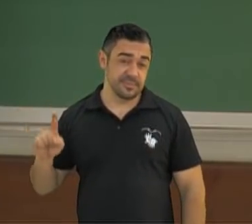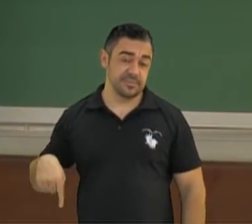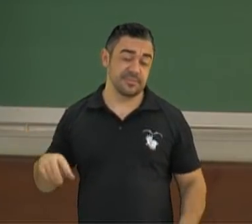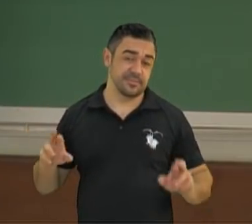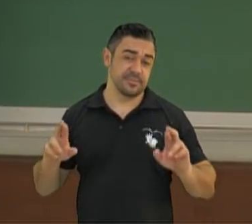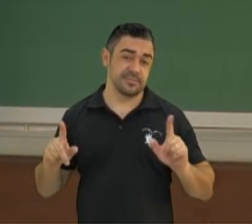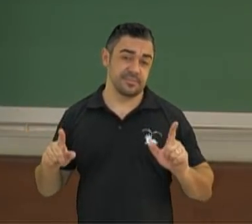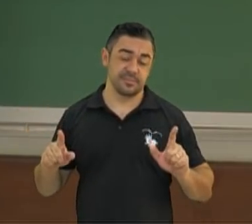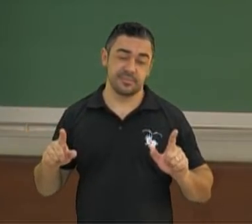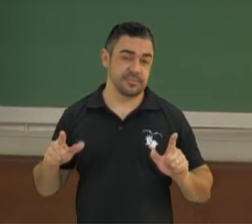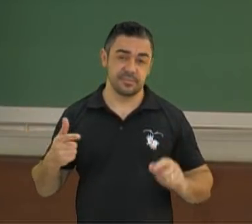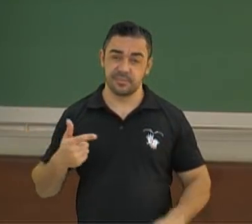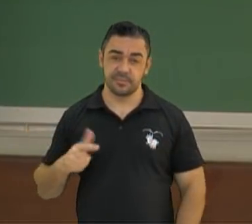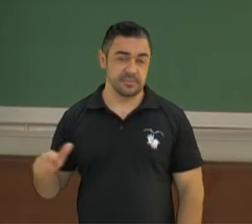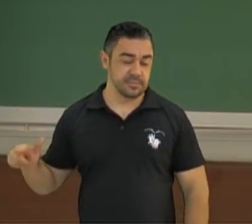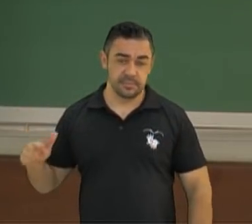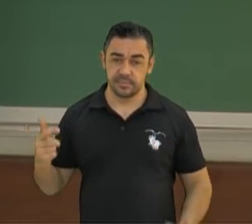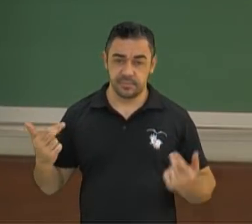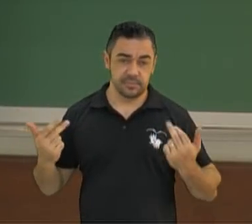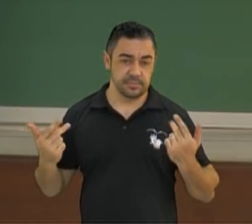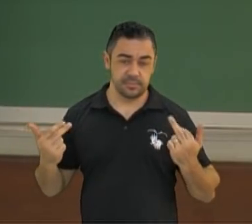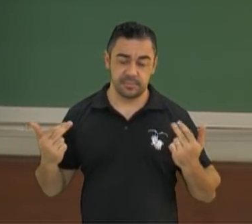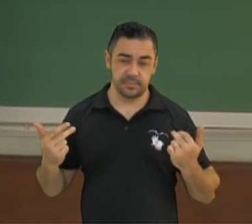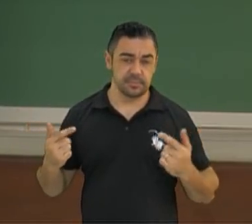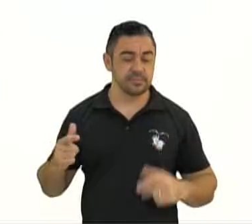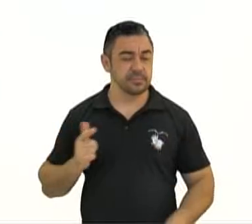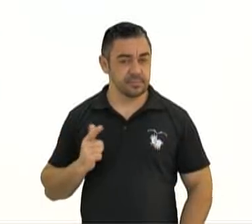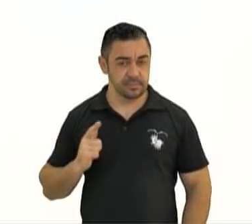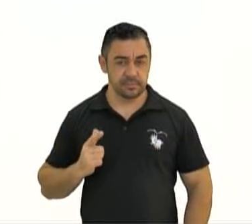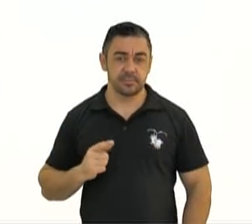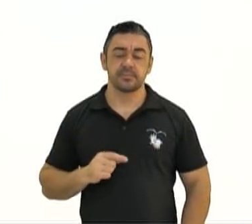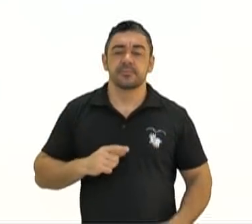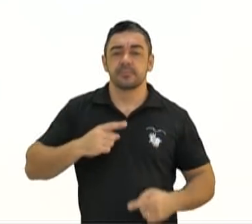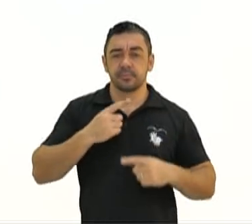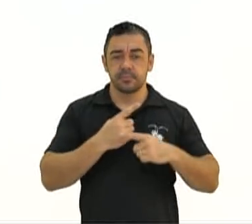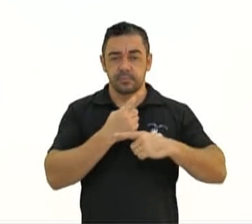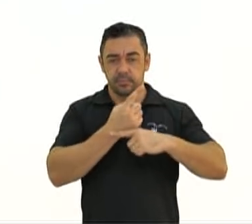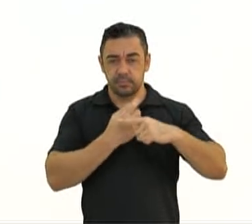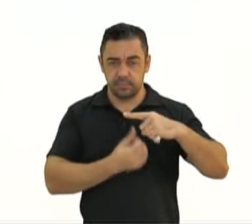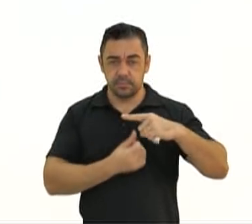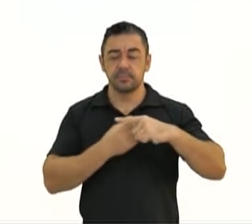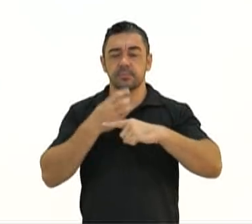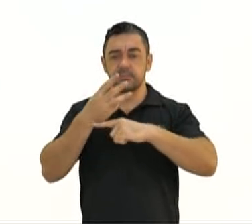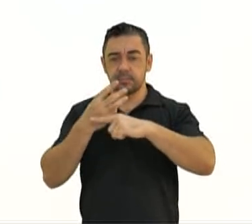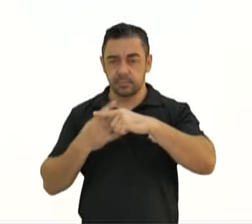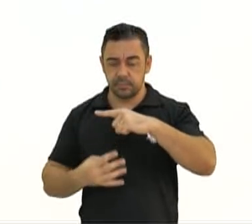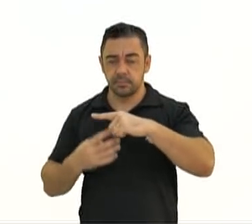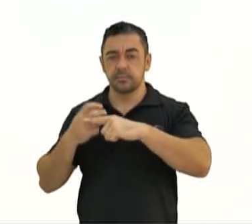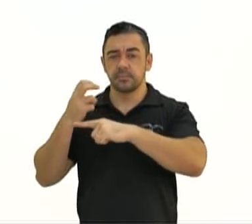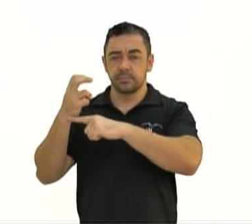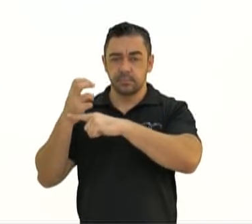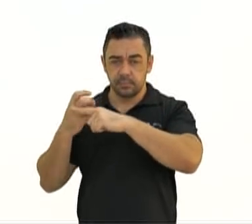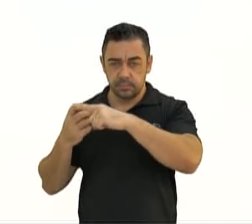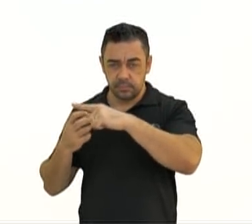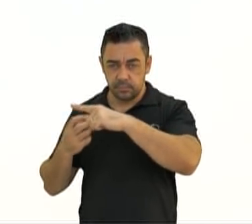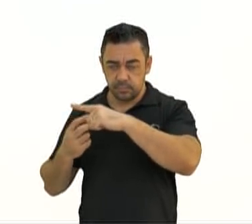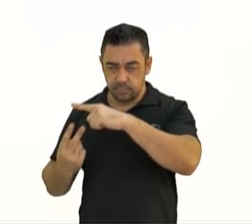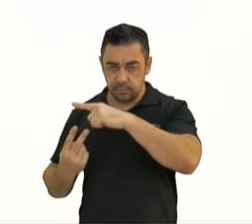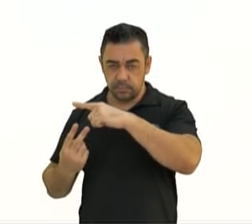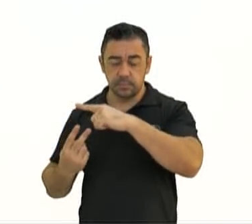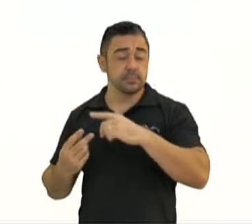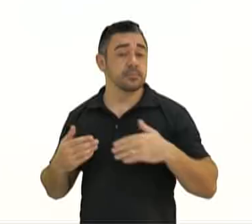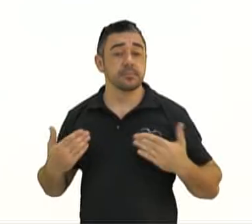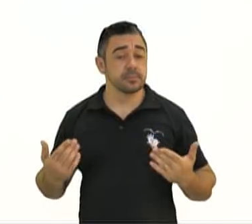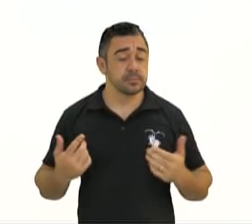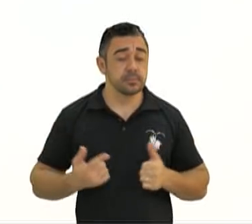frações não tem denominador igual. Eu tenho 1/6 menos 3/4 mais 5 meios. Qual